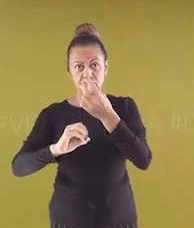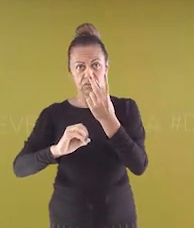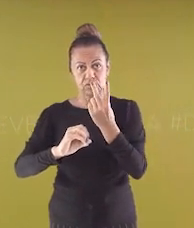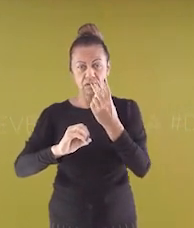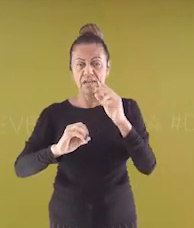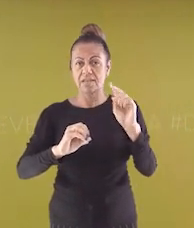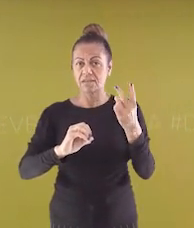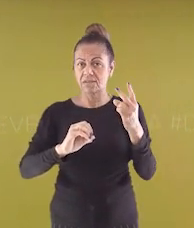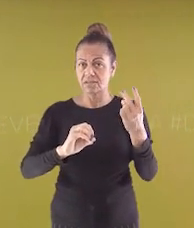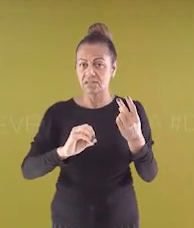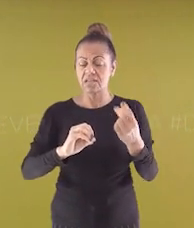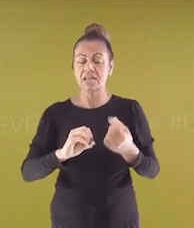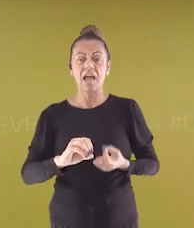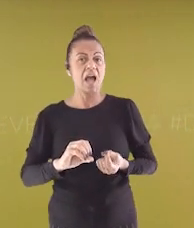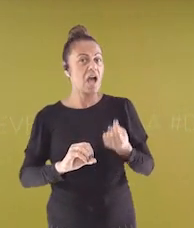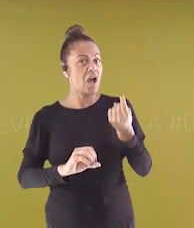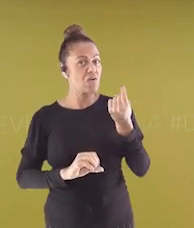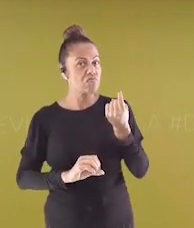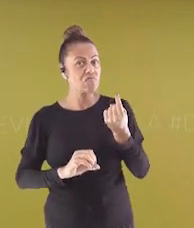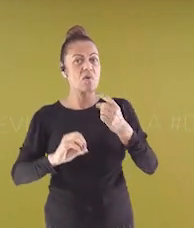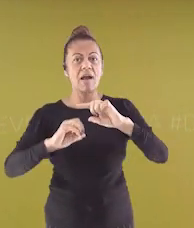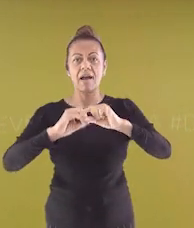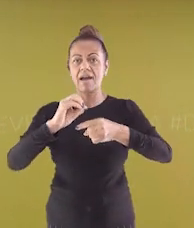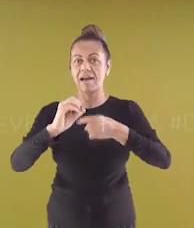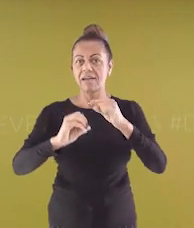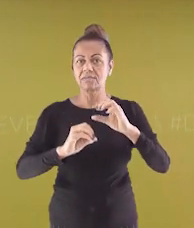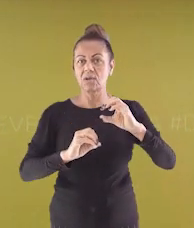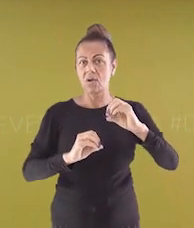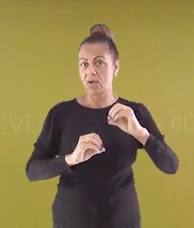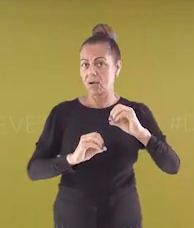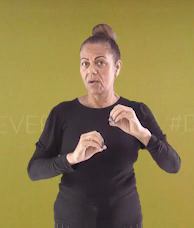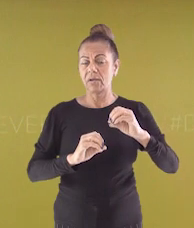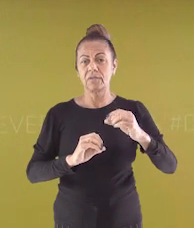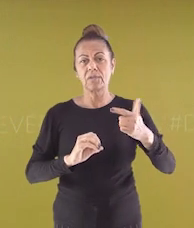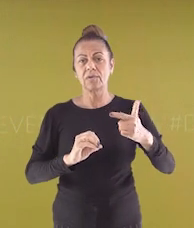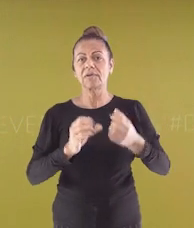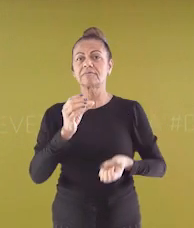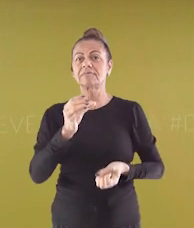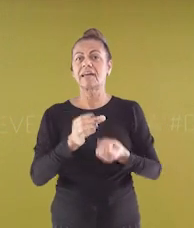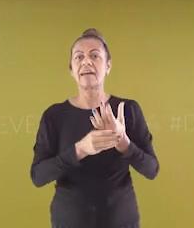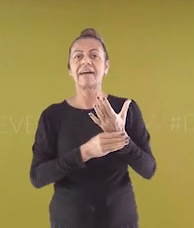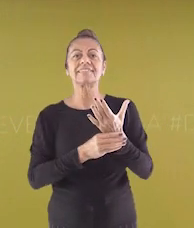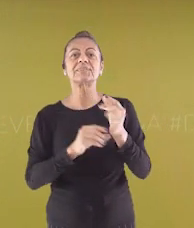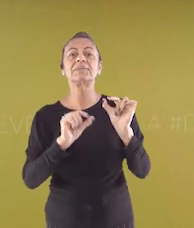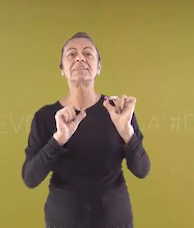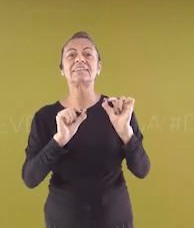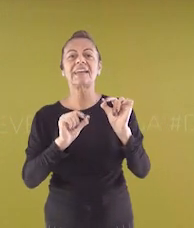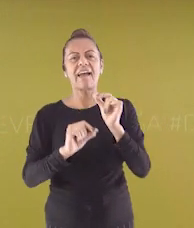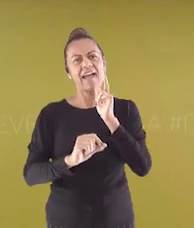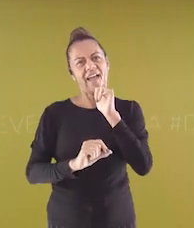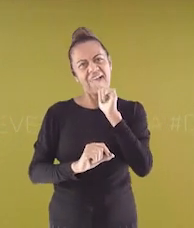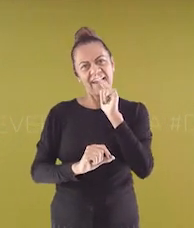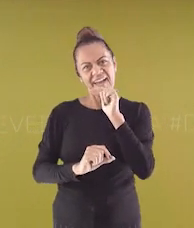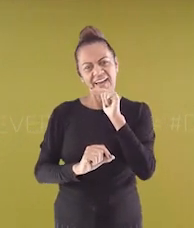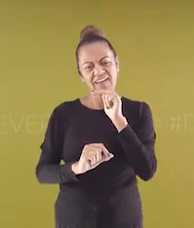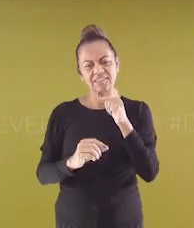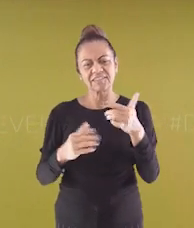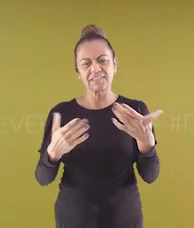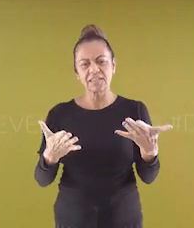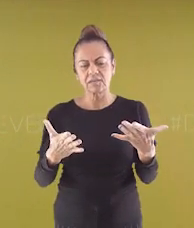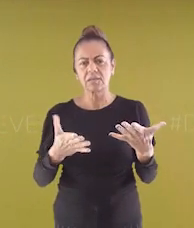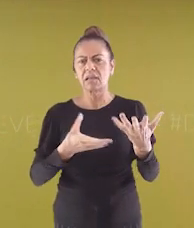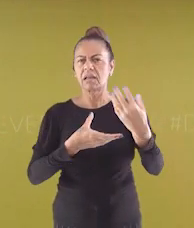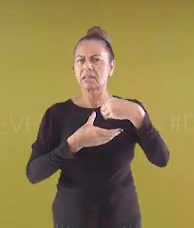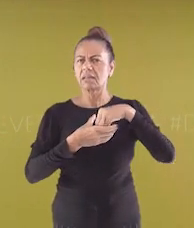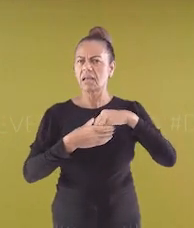de oxigênio, nós formamos a molécula da água. A matéria está sempre se transformando,